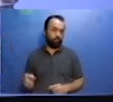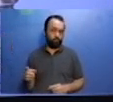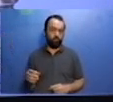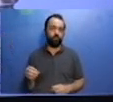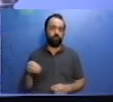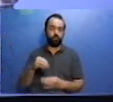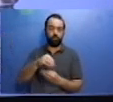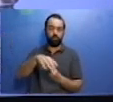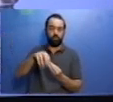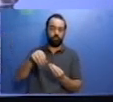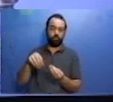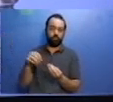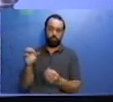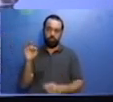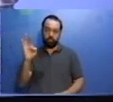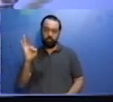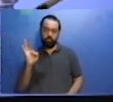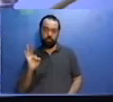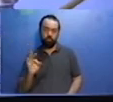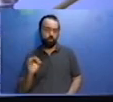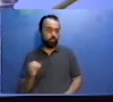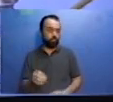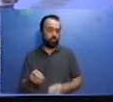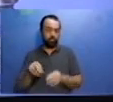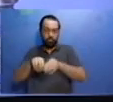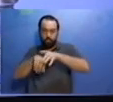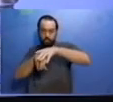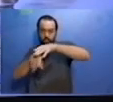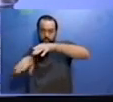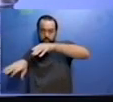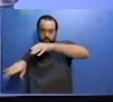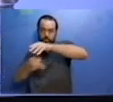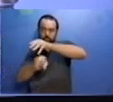fungo, aqui essas bolinhas no canto superior, são os esporos, que é a partir